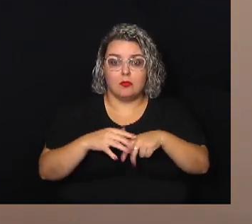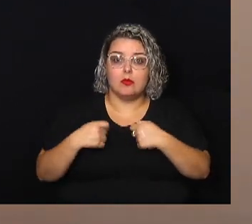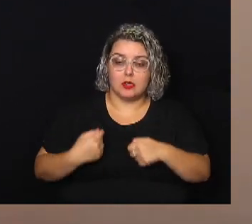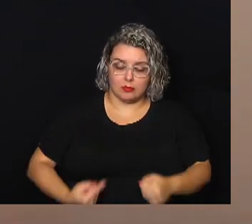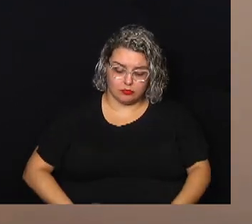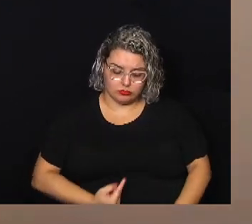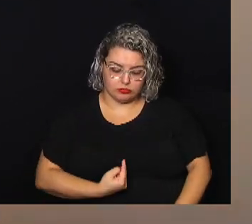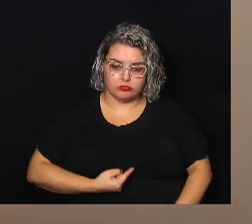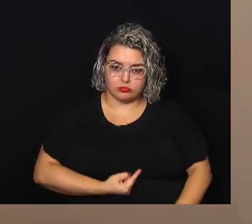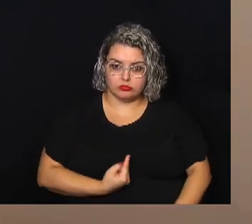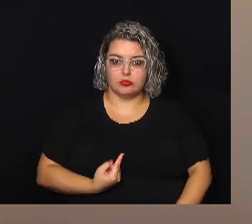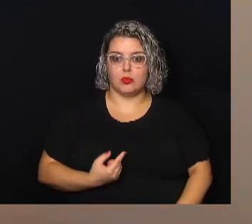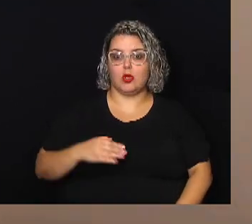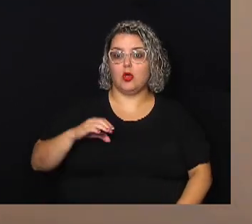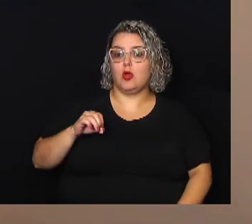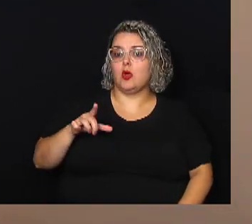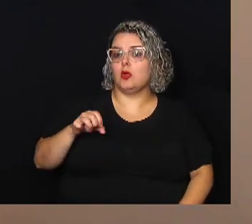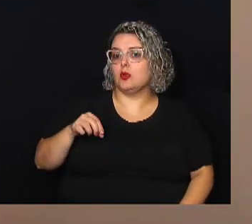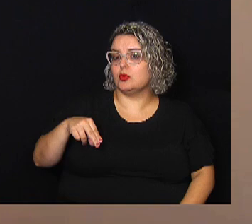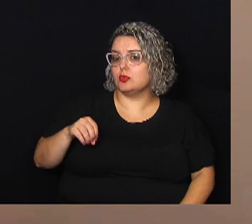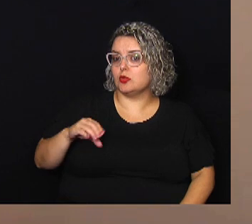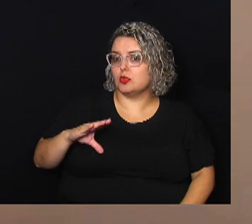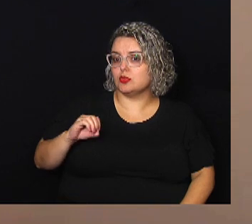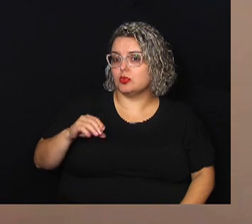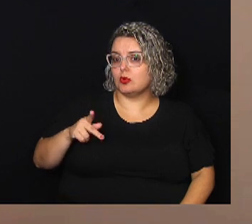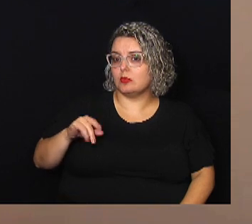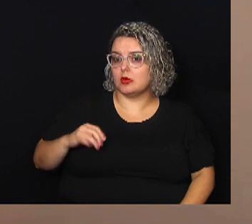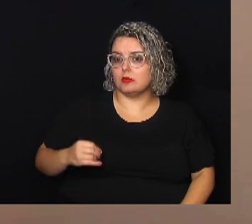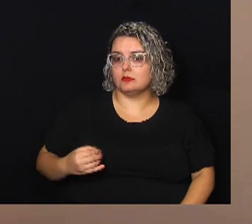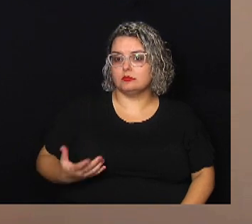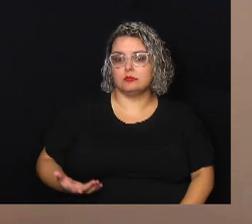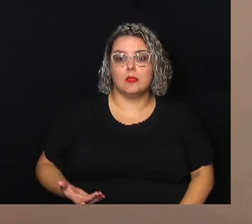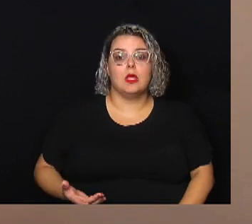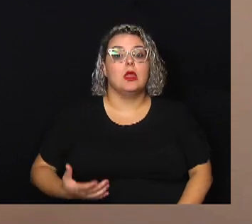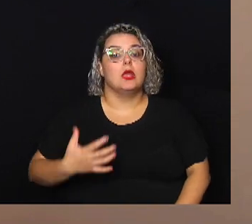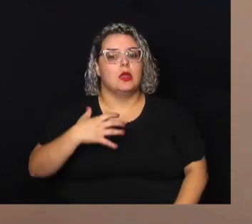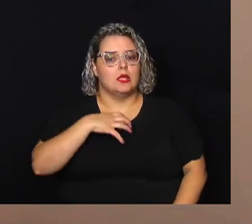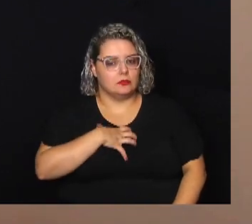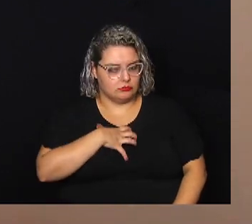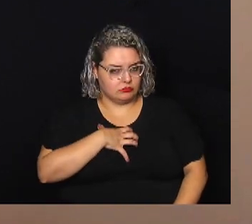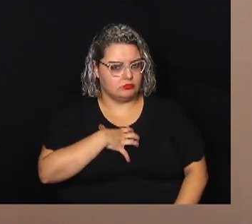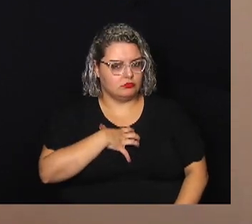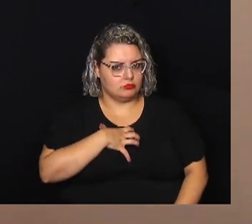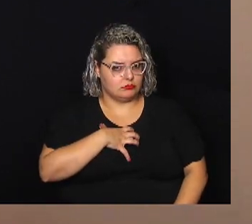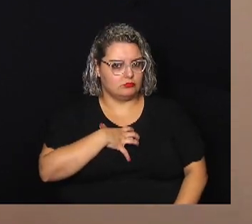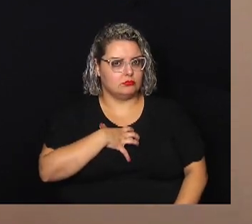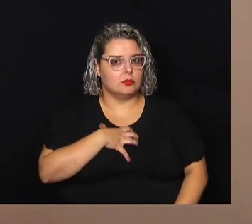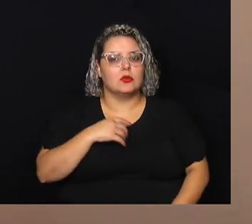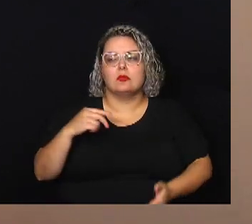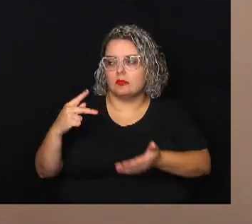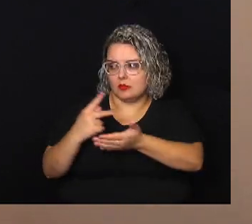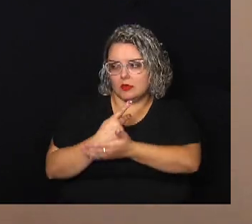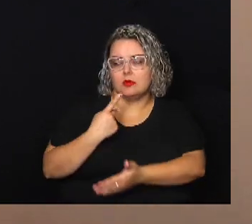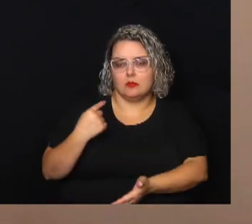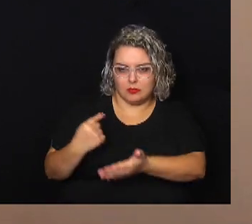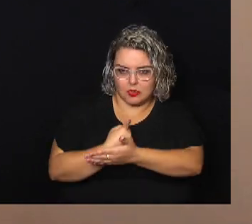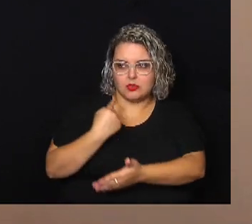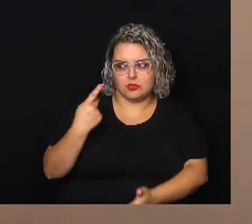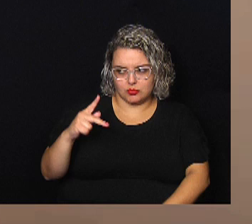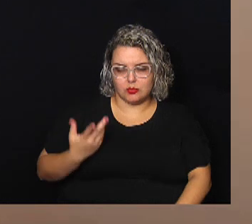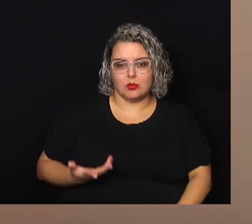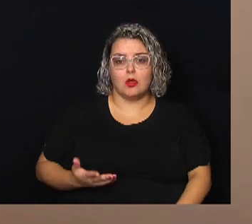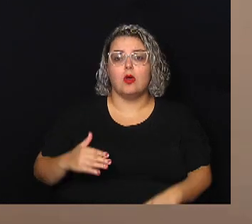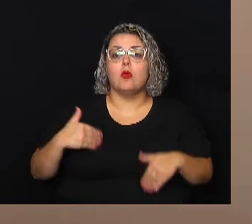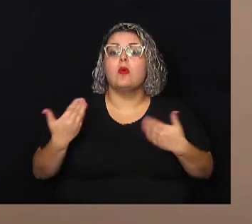colonoscopia. O paciente não está mais assintomático. O paciente ele tem sintomas, que foi a sua pergunta. Que sintomas, doutor